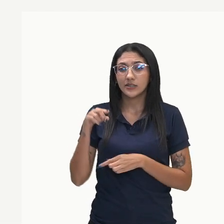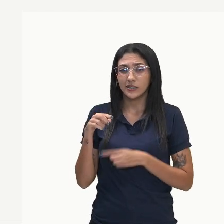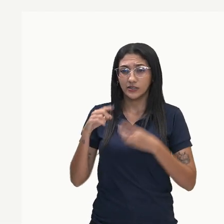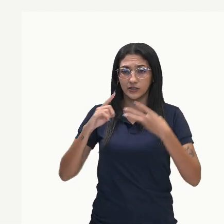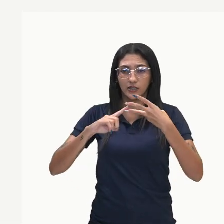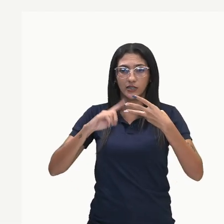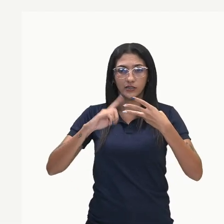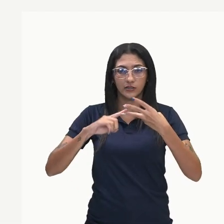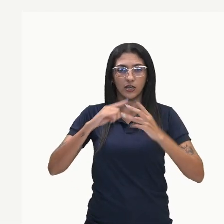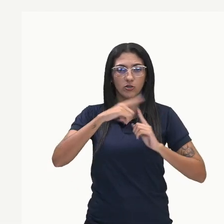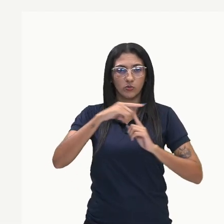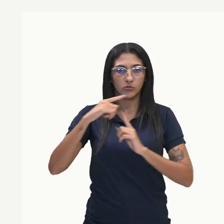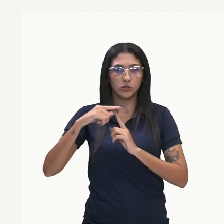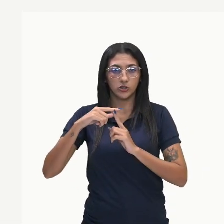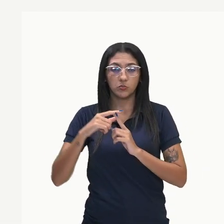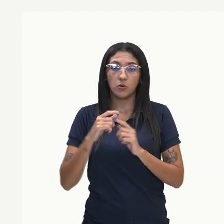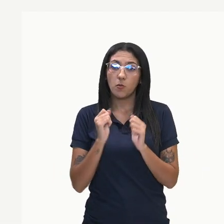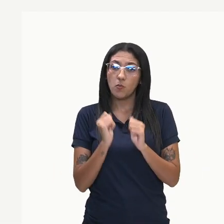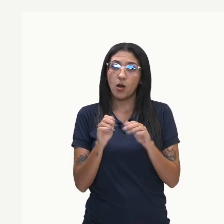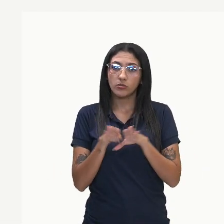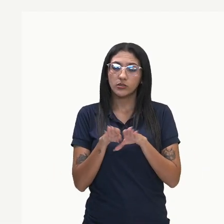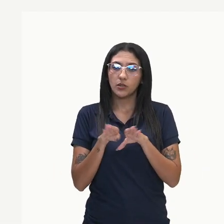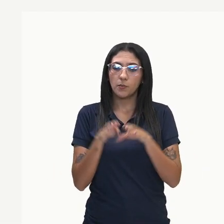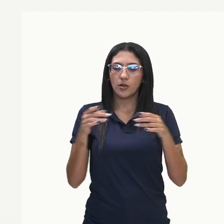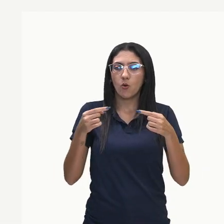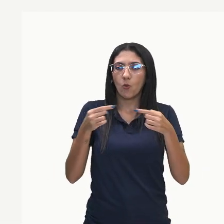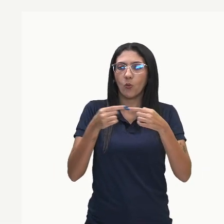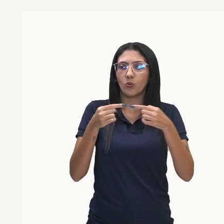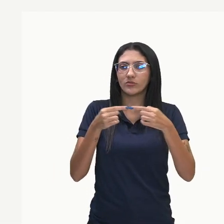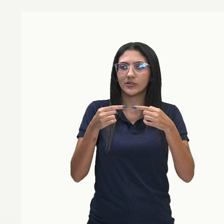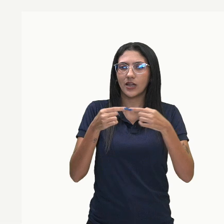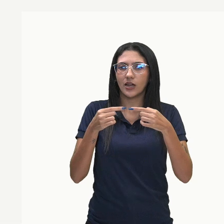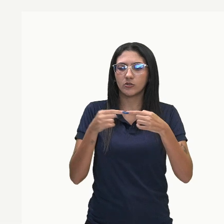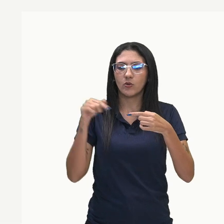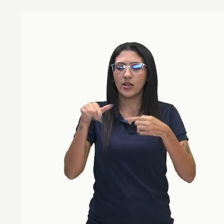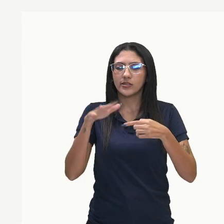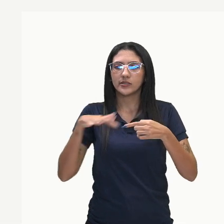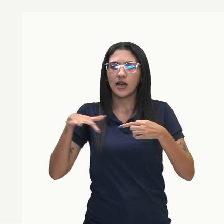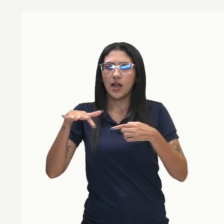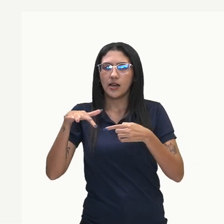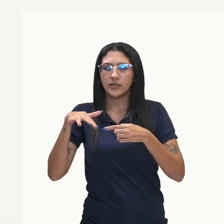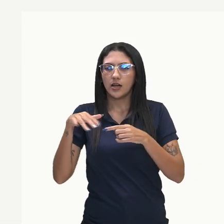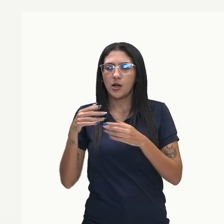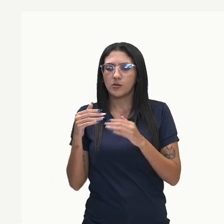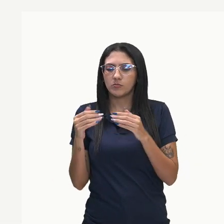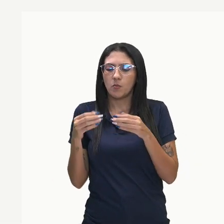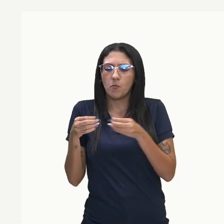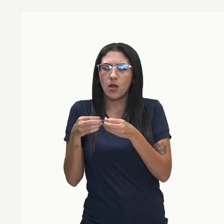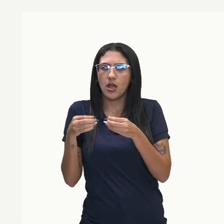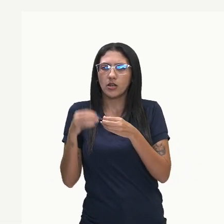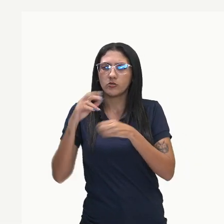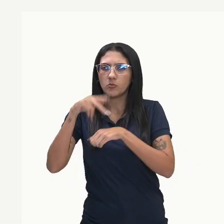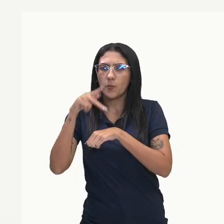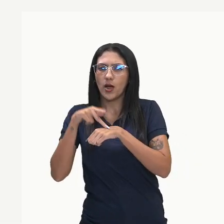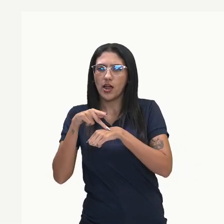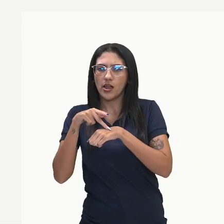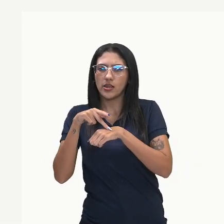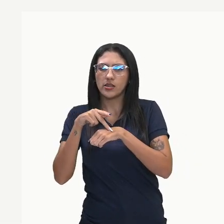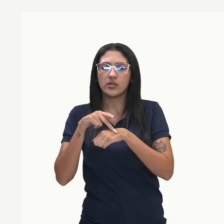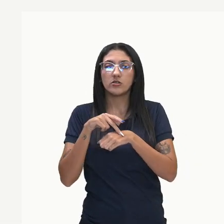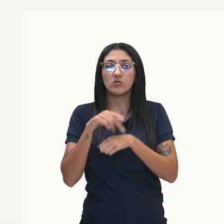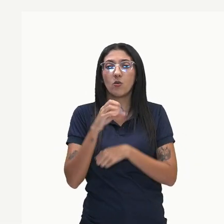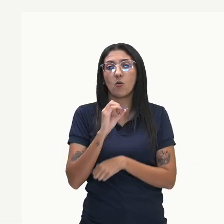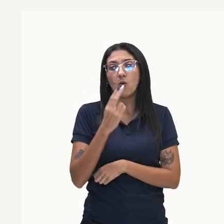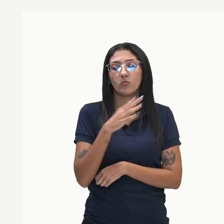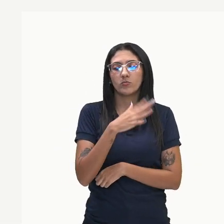convergentes, pode ser uma placa continental com uma placa oceânica, pode ser uma placa oceânica sob outra placa